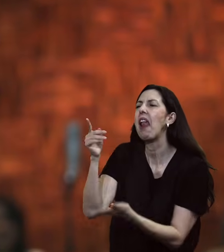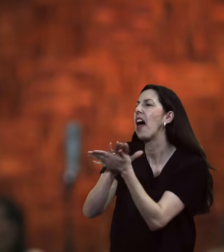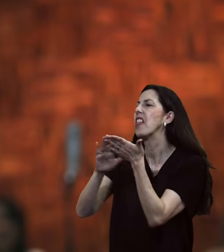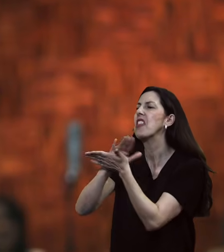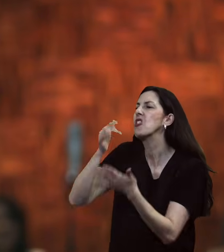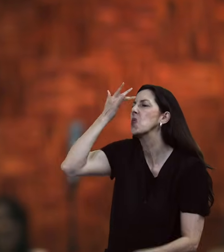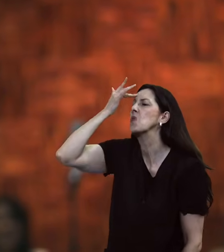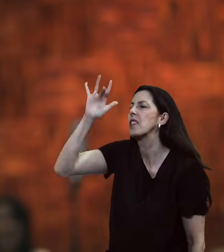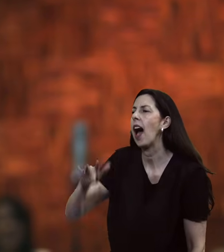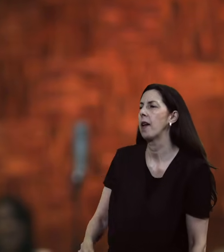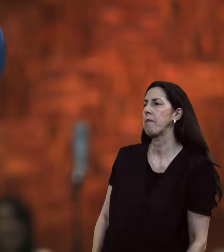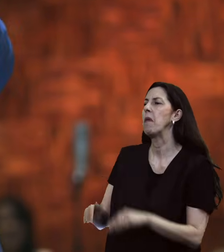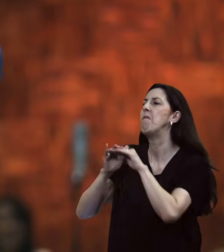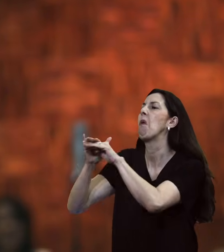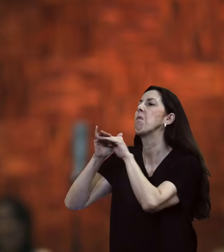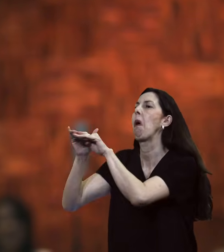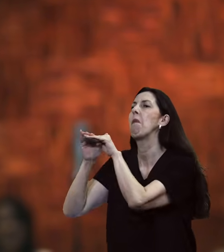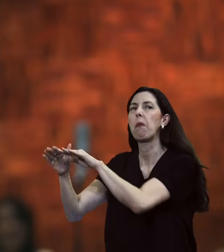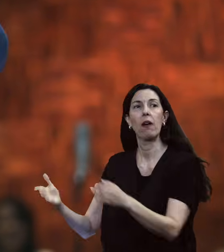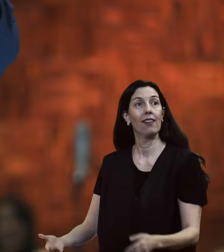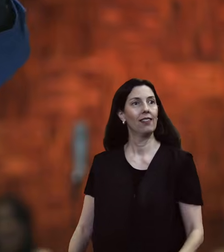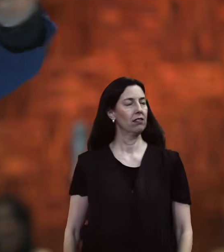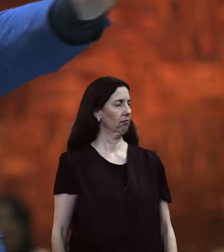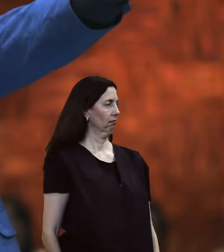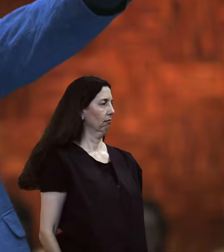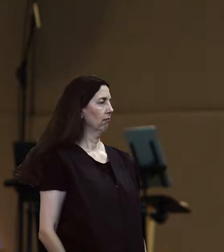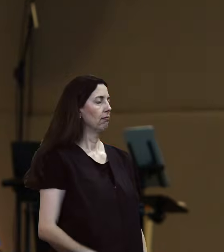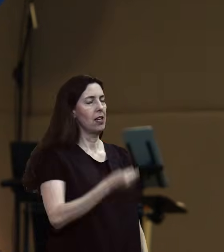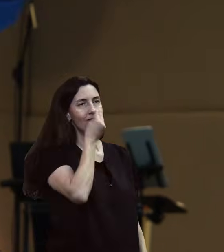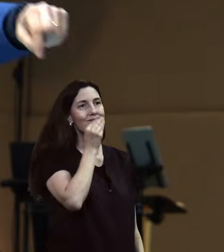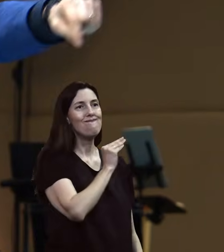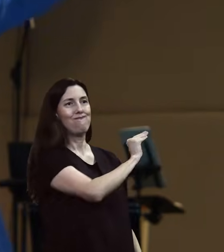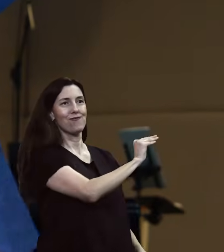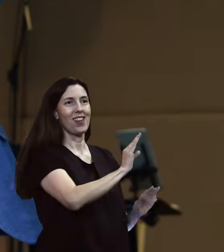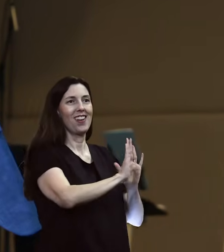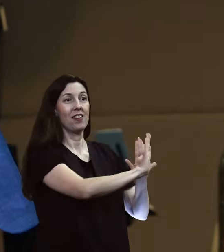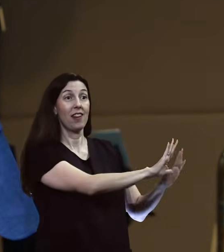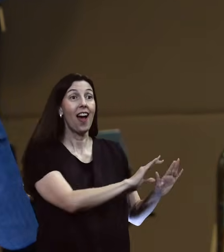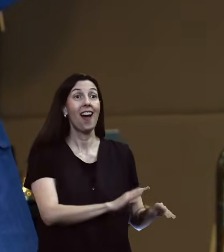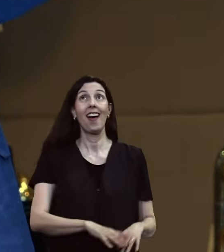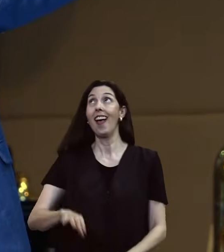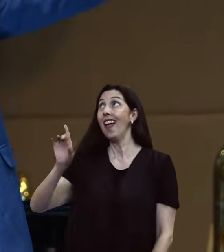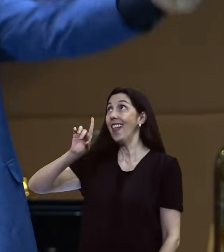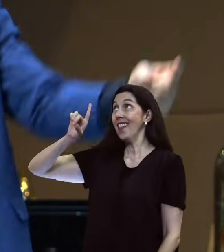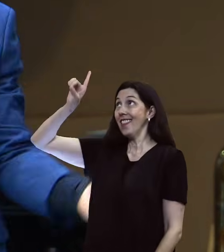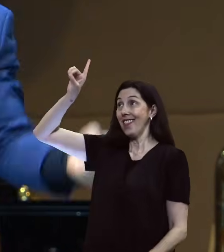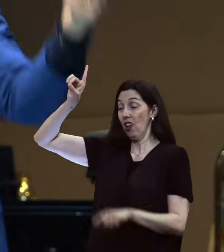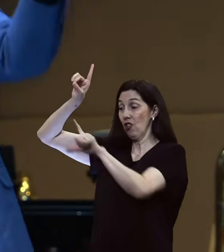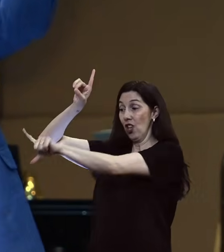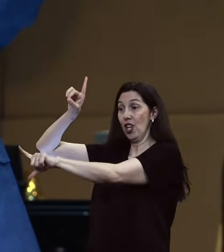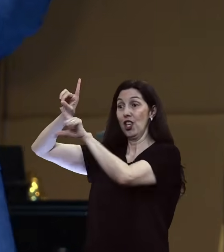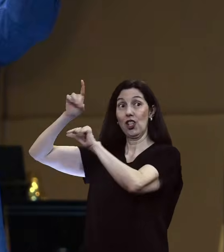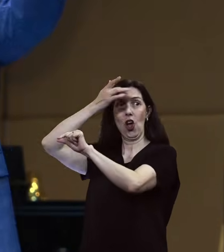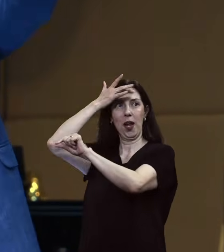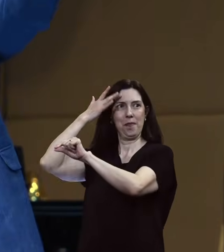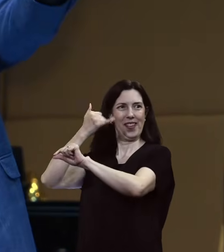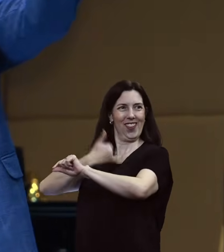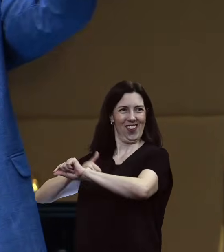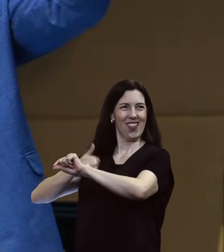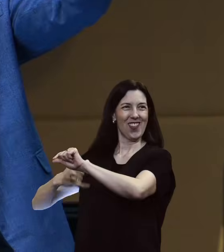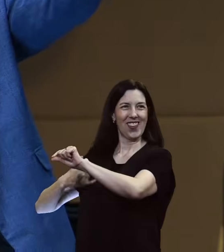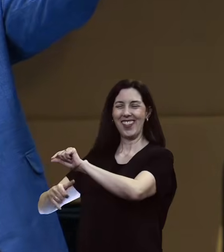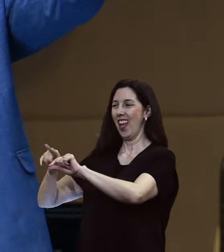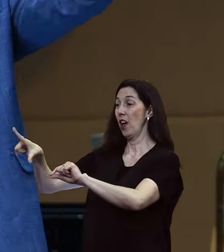Deus Todo-Poderoso que pega meninos lá no interior de Canaã, coloca uma túnica neles e fala, vocês se